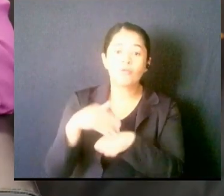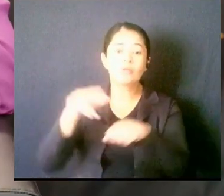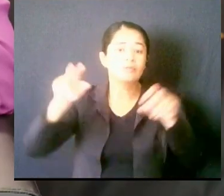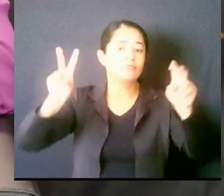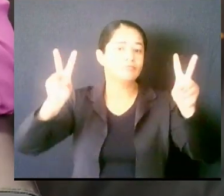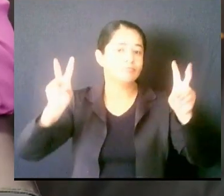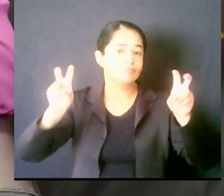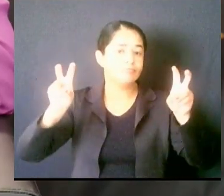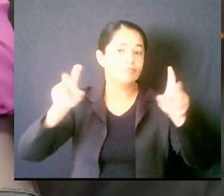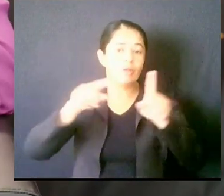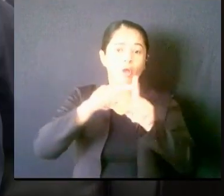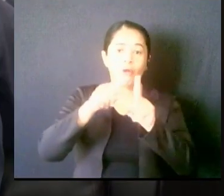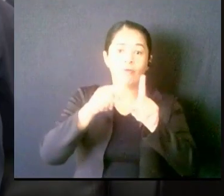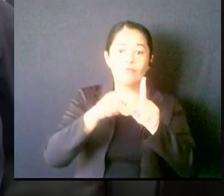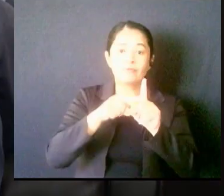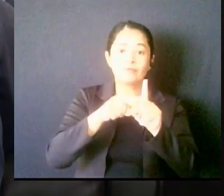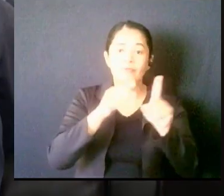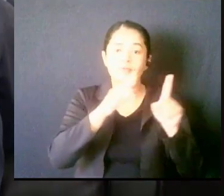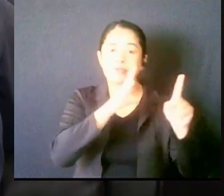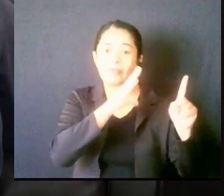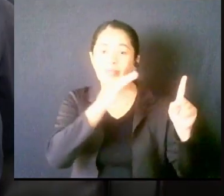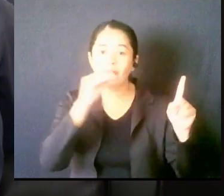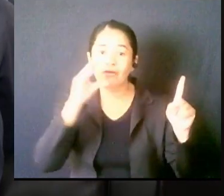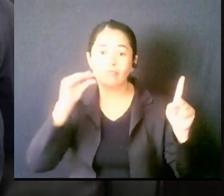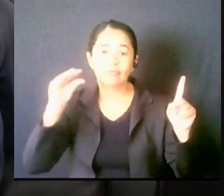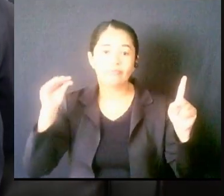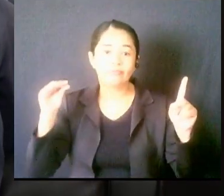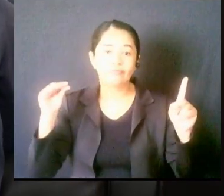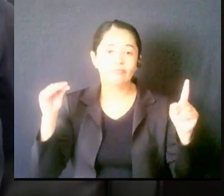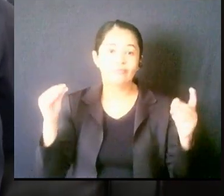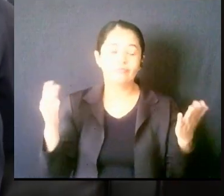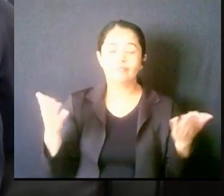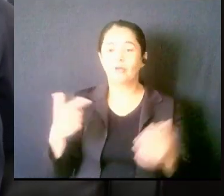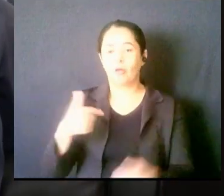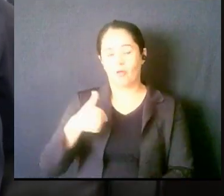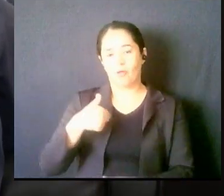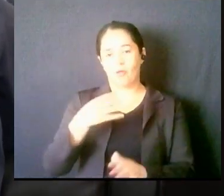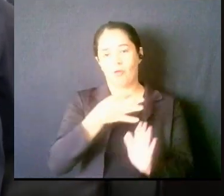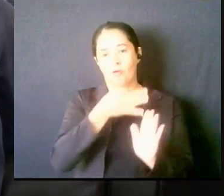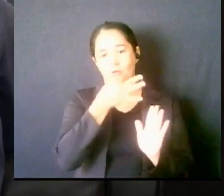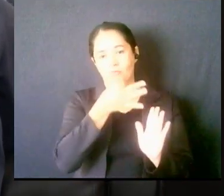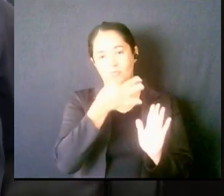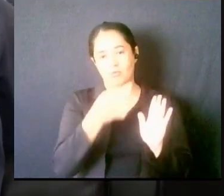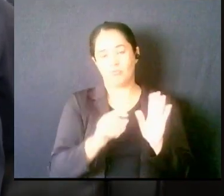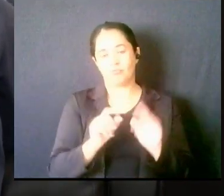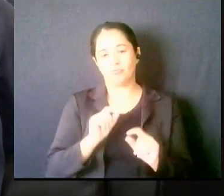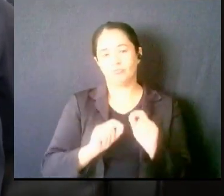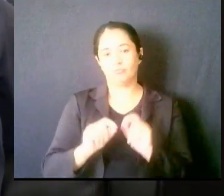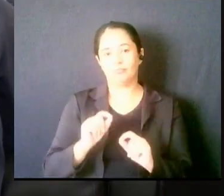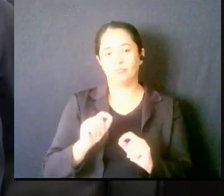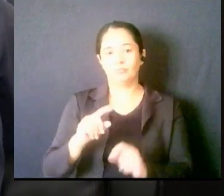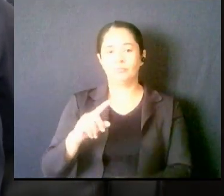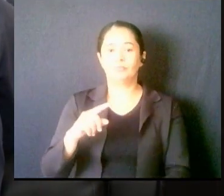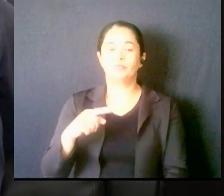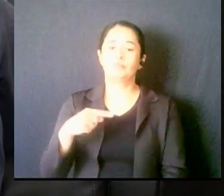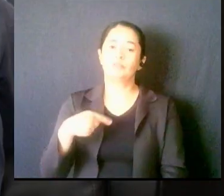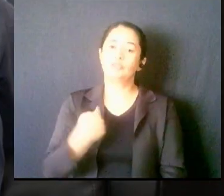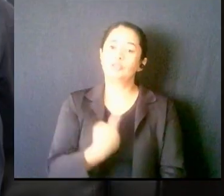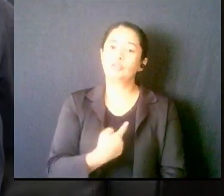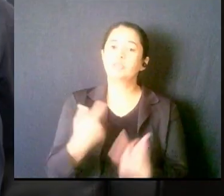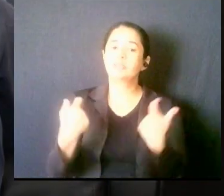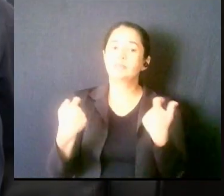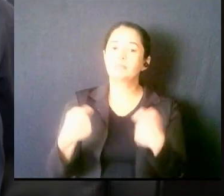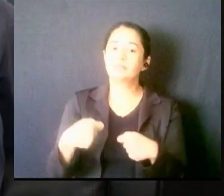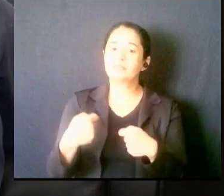na adolescência. Do meu ponto de vista, Rúbia, a gente deve falar sobre isso sempre,